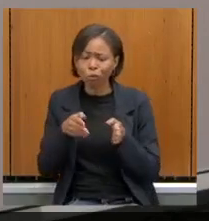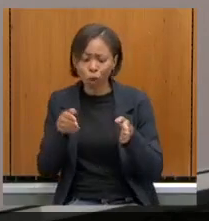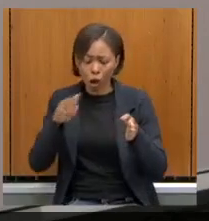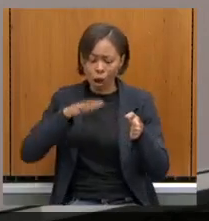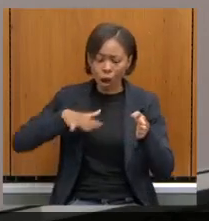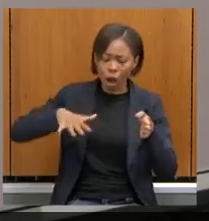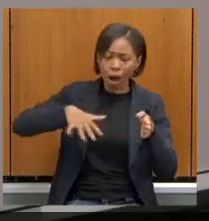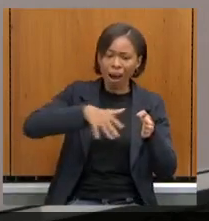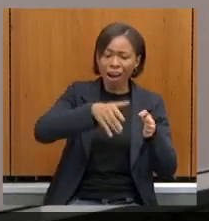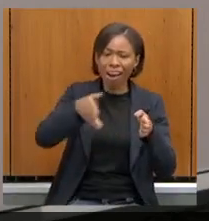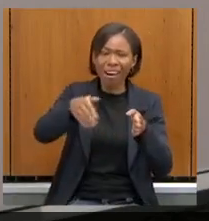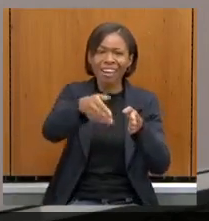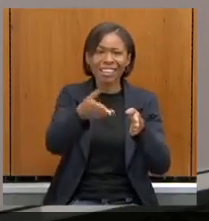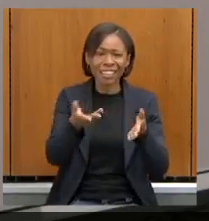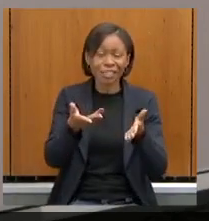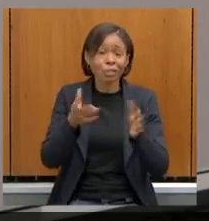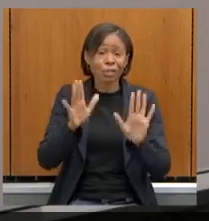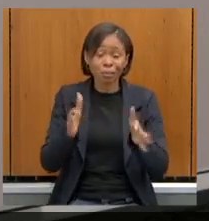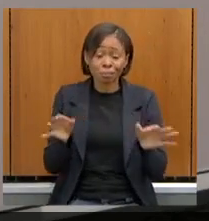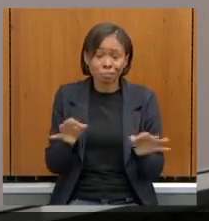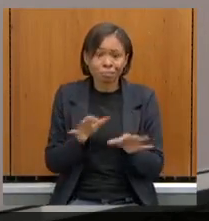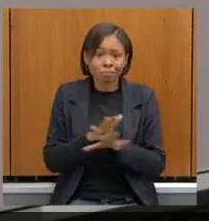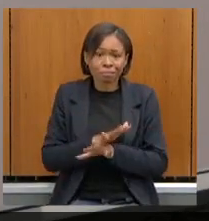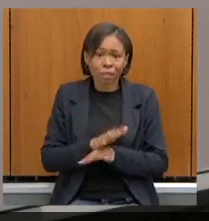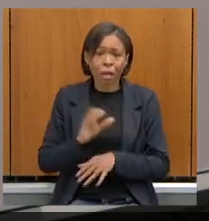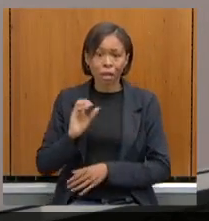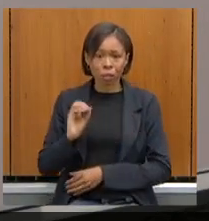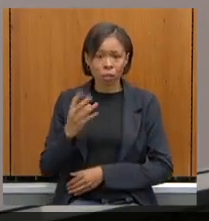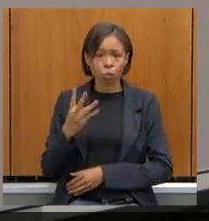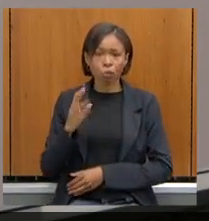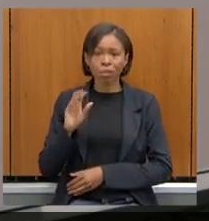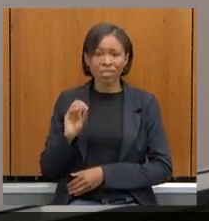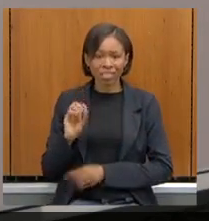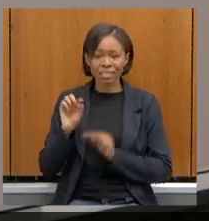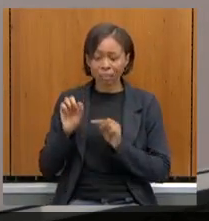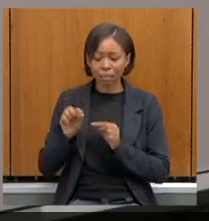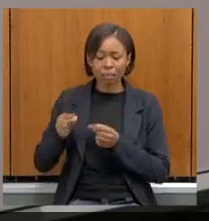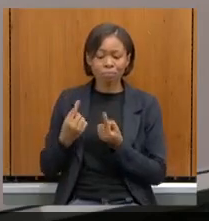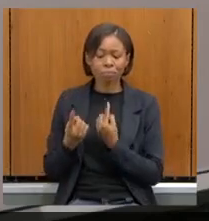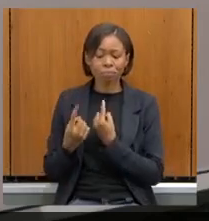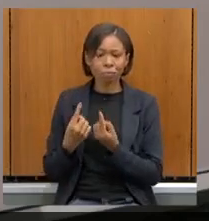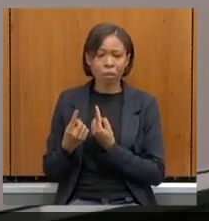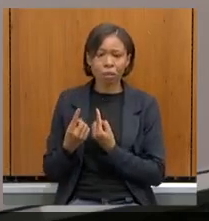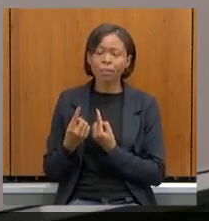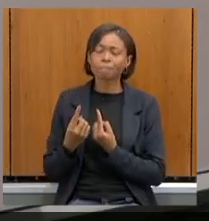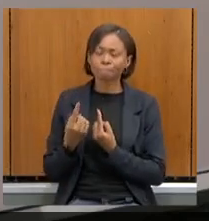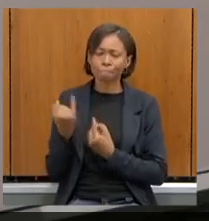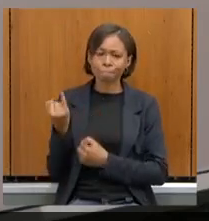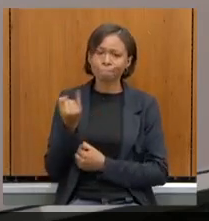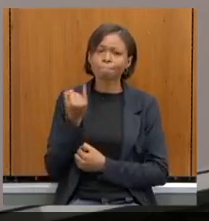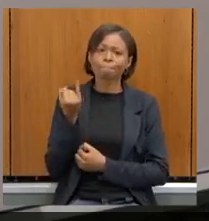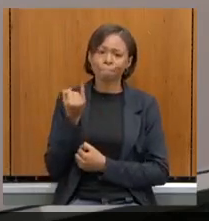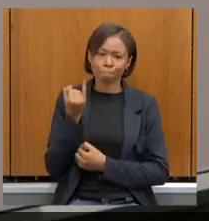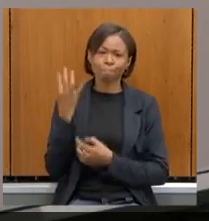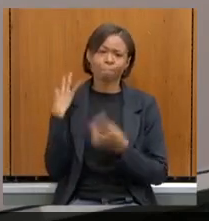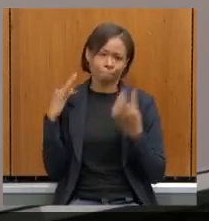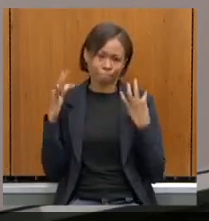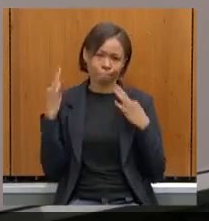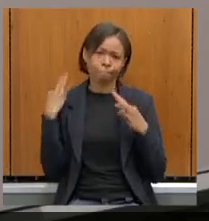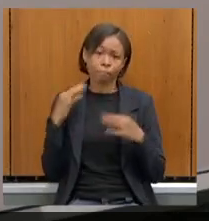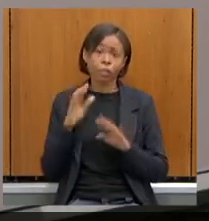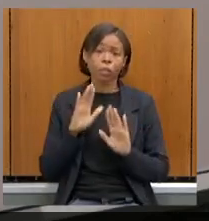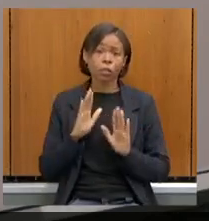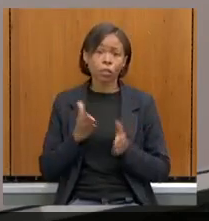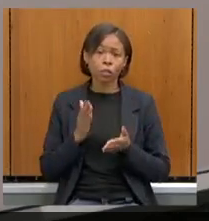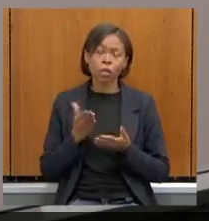basta embalar, é mais um produto vigoroso para o turismo e já conversei com o governo do Distrito Federal, já